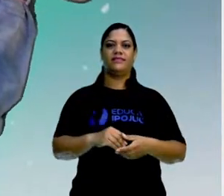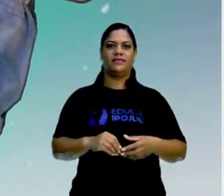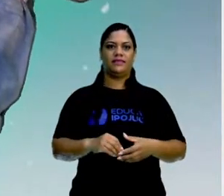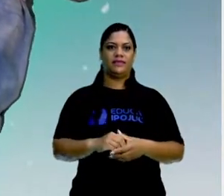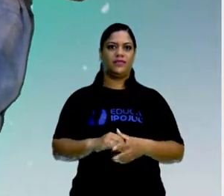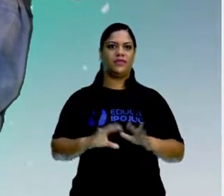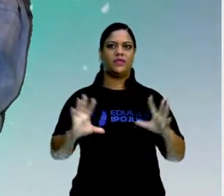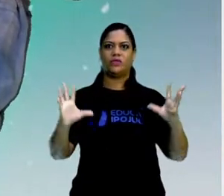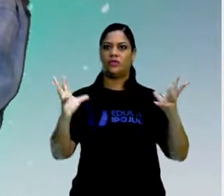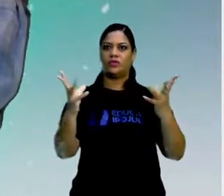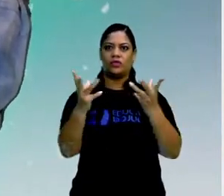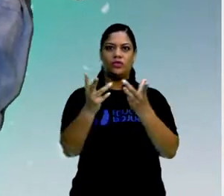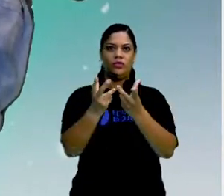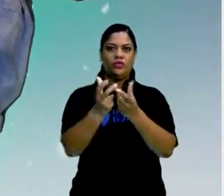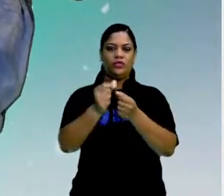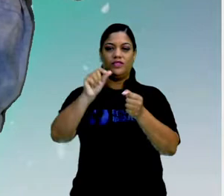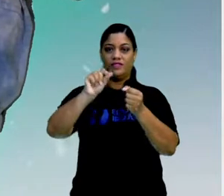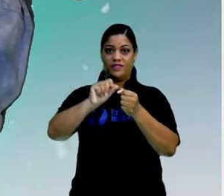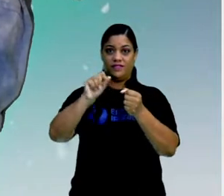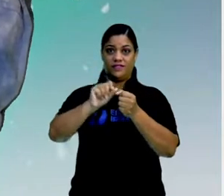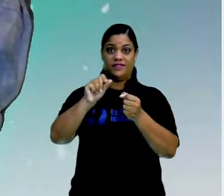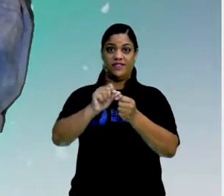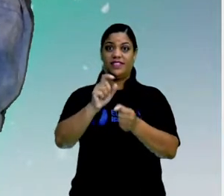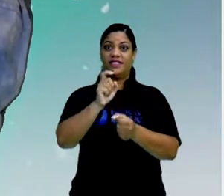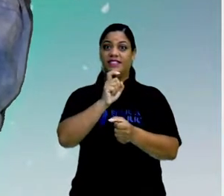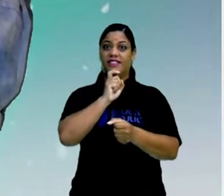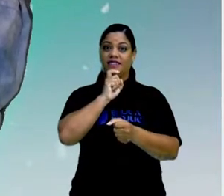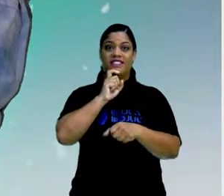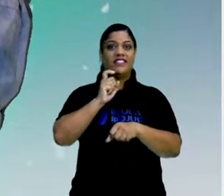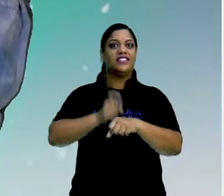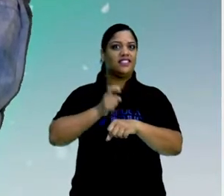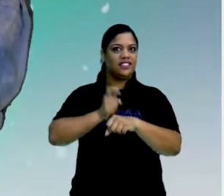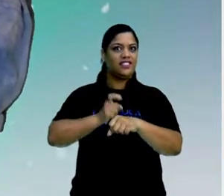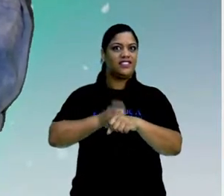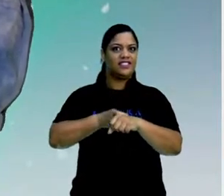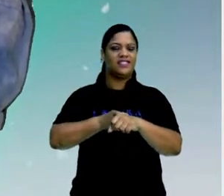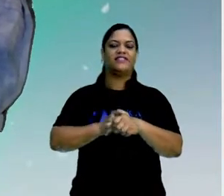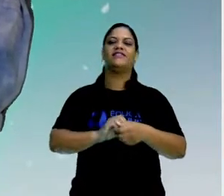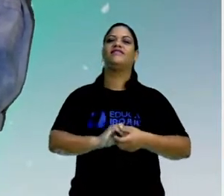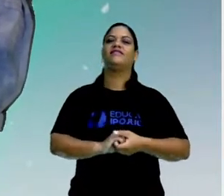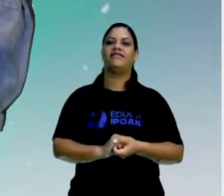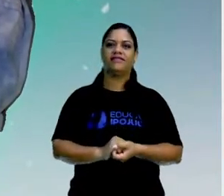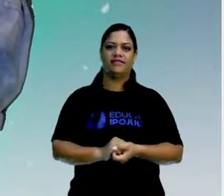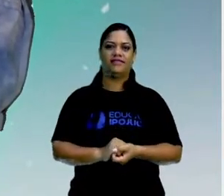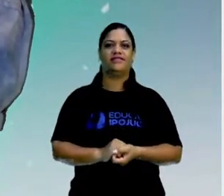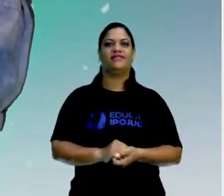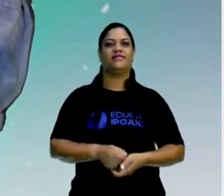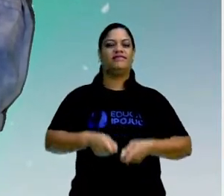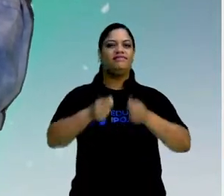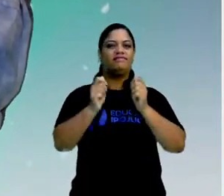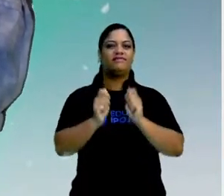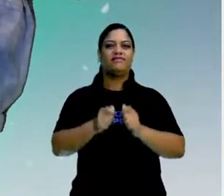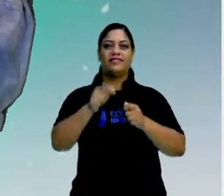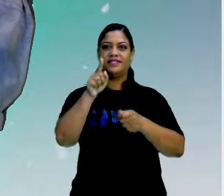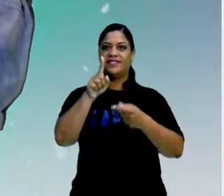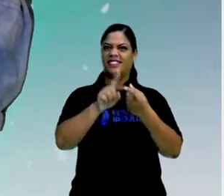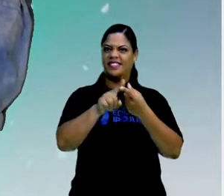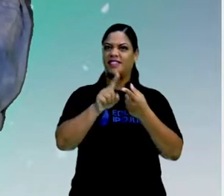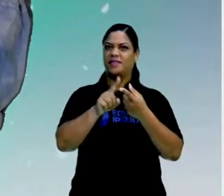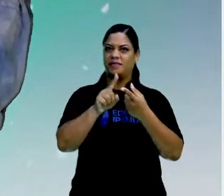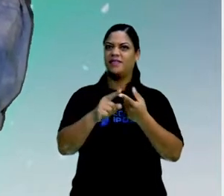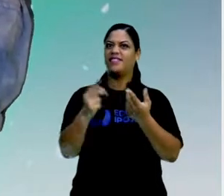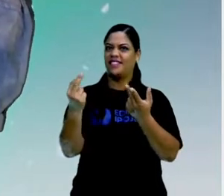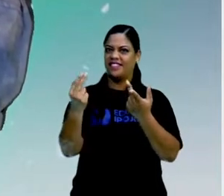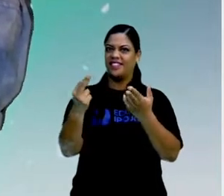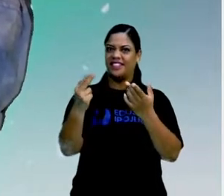era todo de gelo, leiturinha. Tô voando. Tá voando, isso mesmo. Ah, tu tá voando junto com o